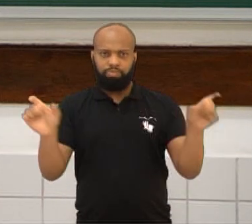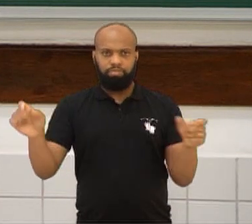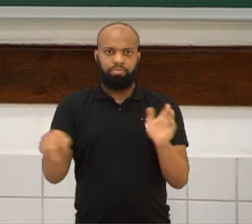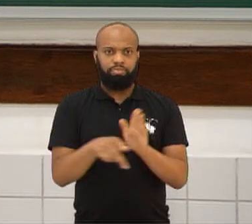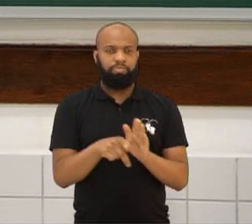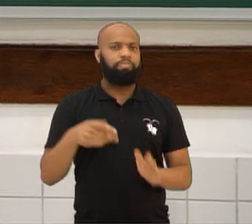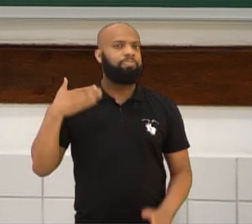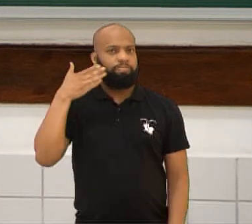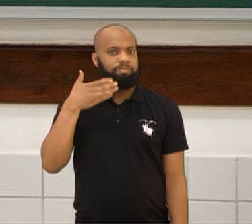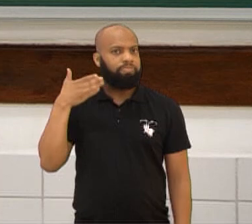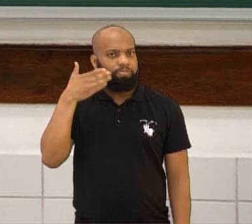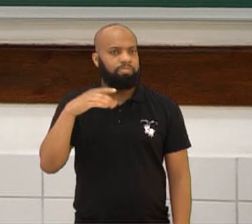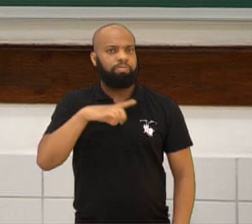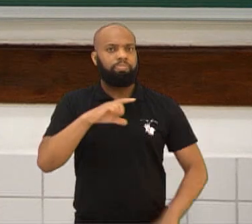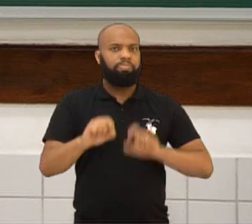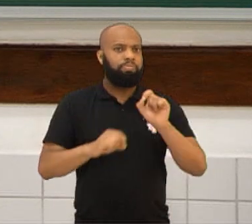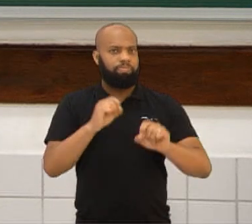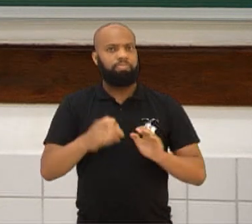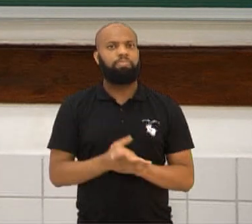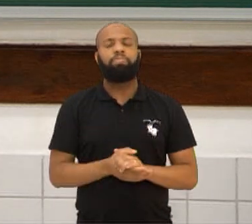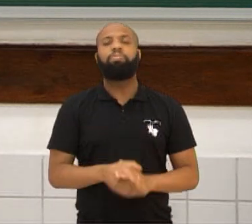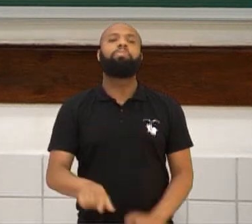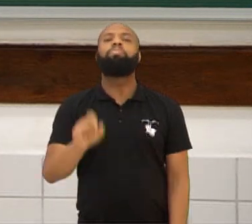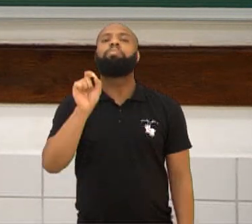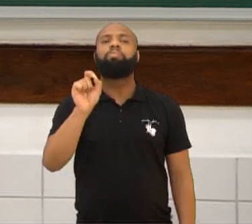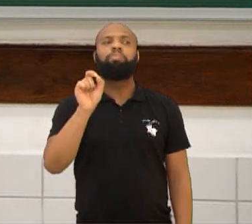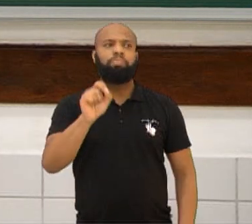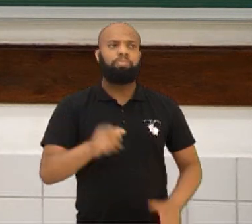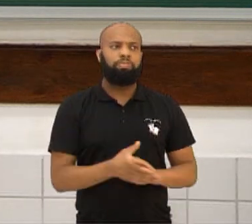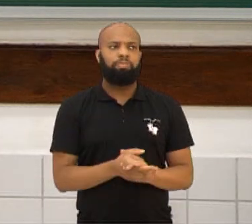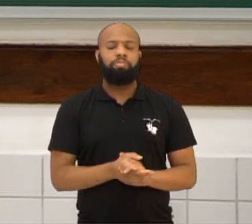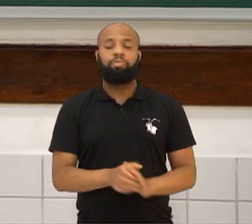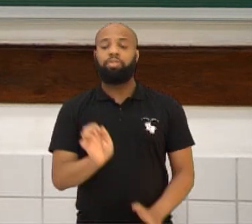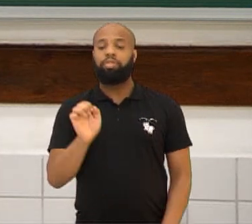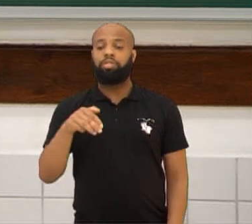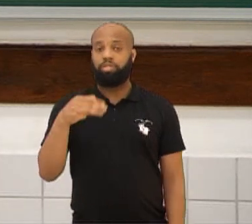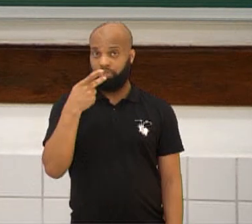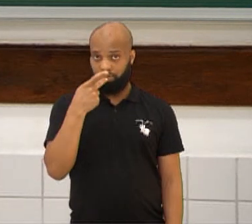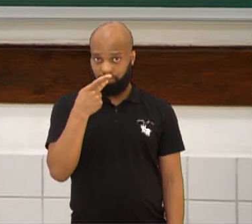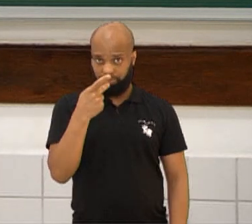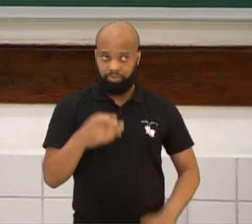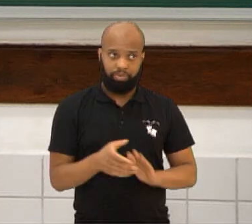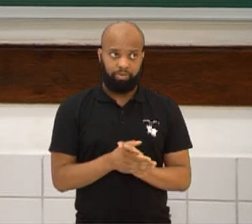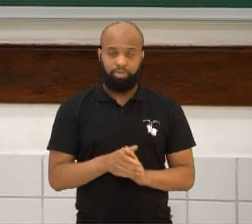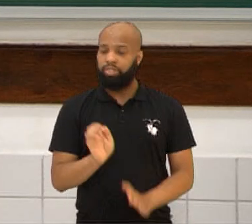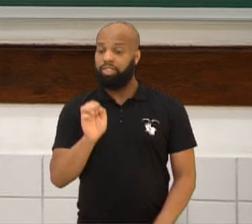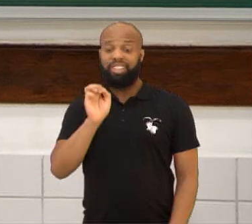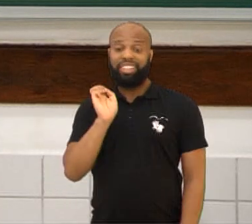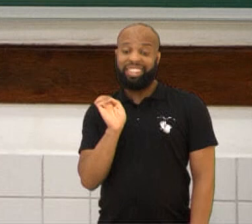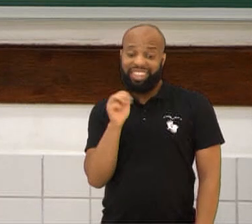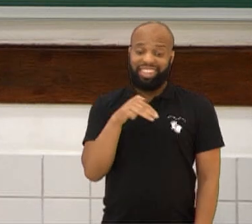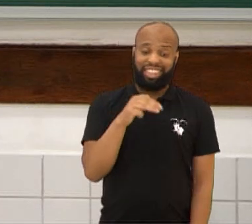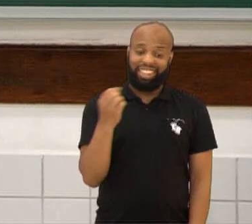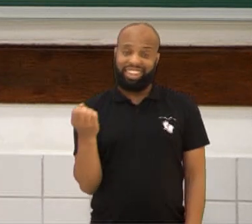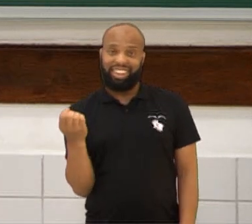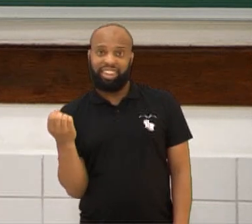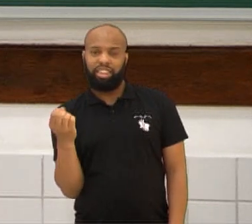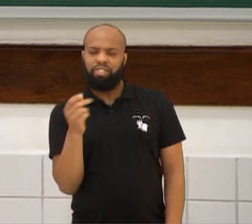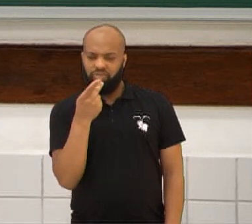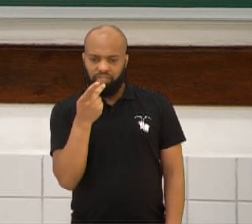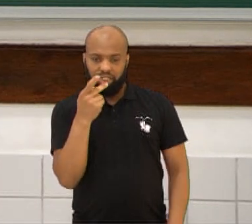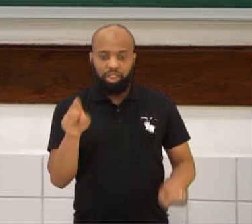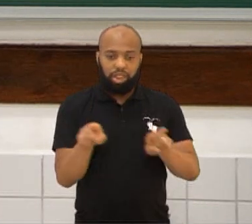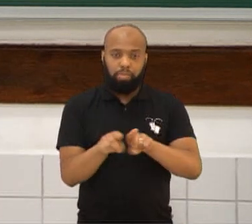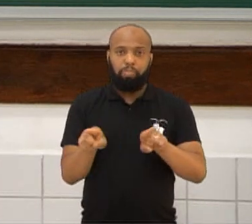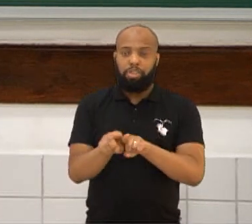do discurso são quem fala, de quem se fala, para quem se